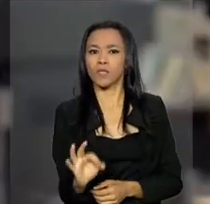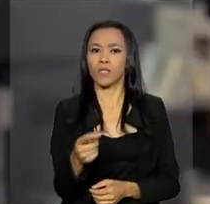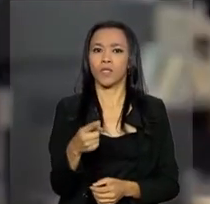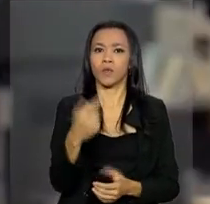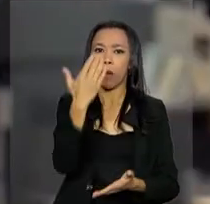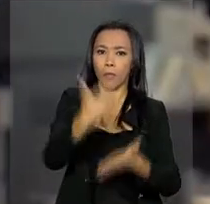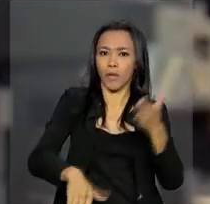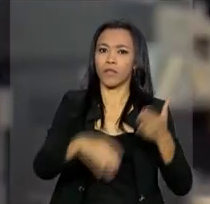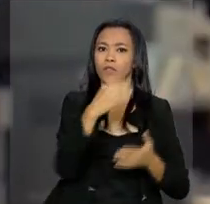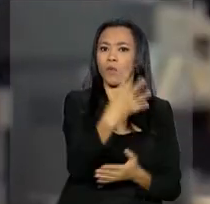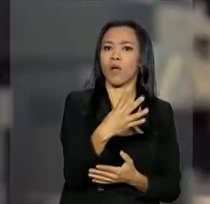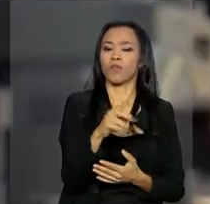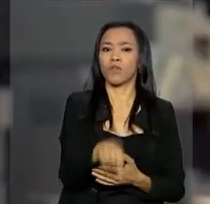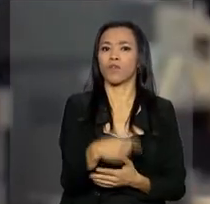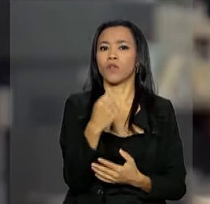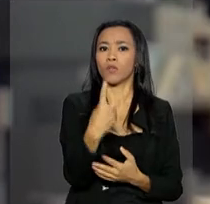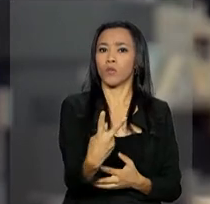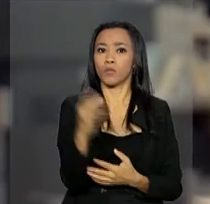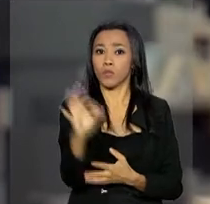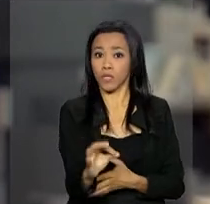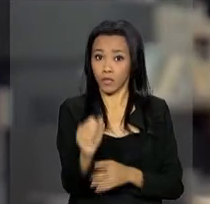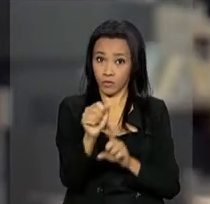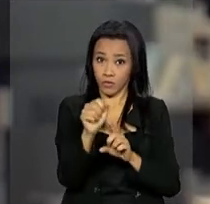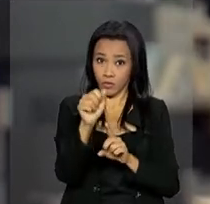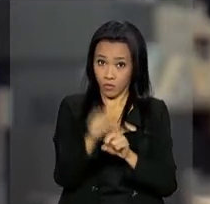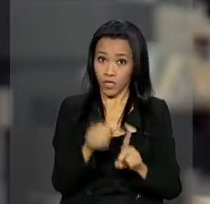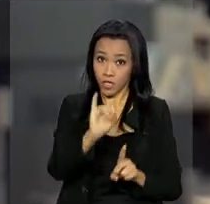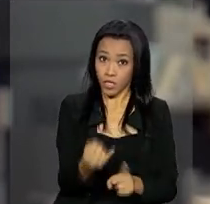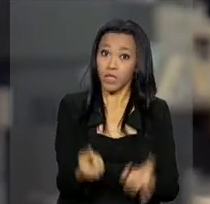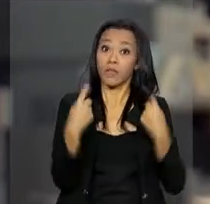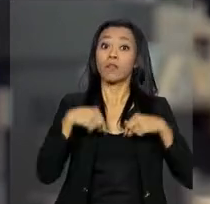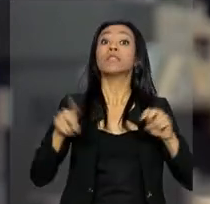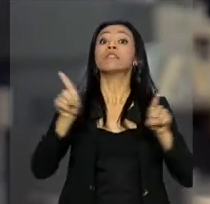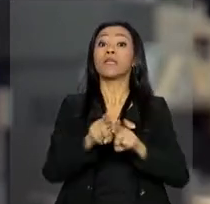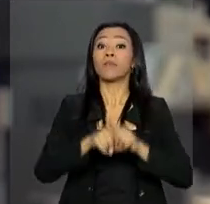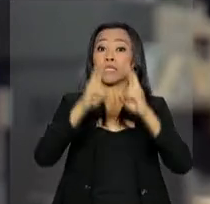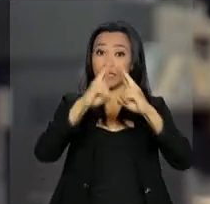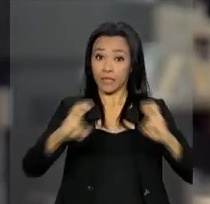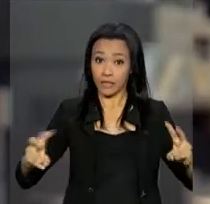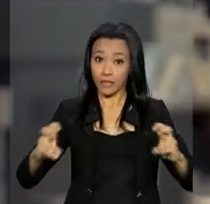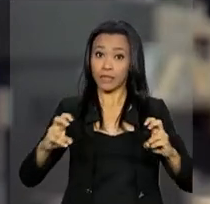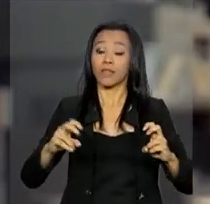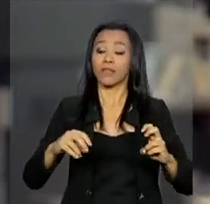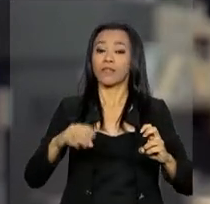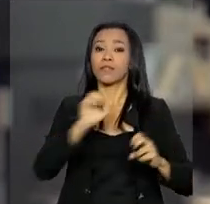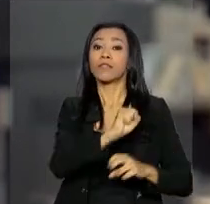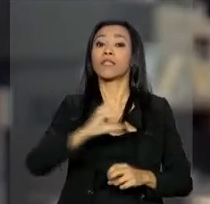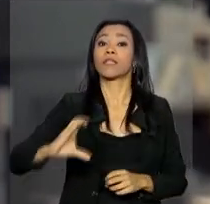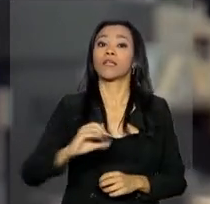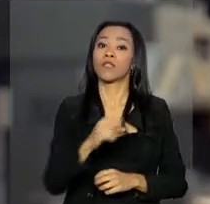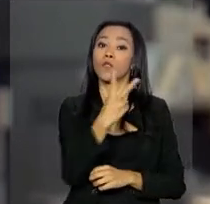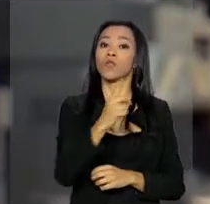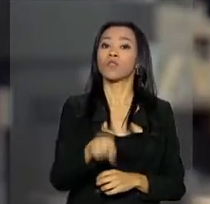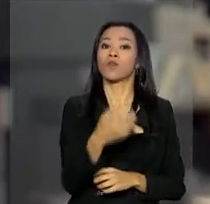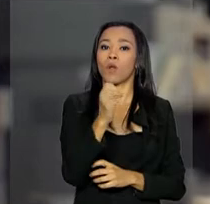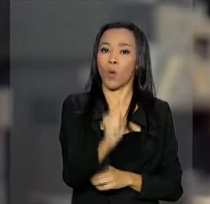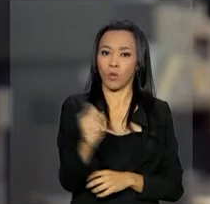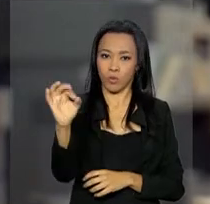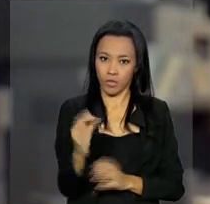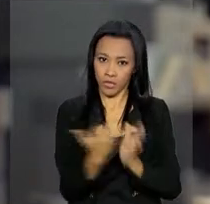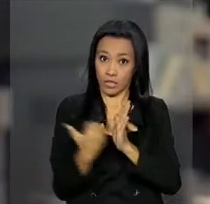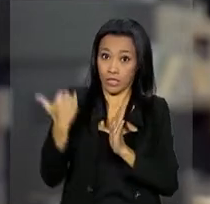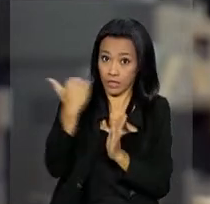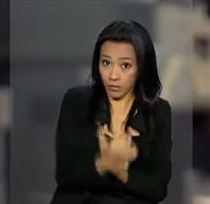4,2 sendo registrado em janeiro e em santa catarina também com aumento de 2,8 por cento no quarto mês consecutivo de